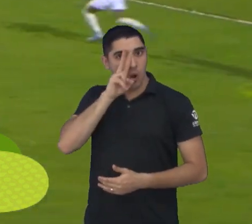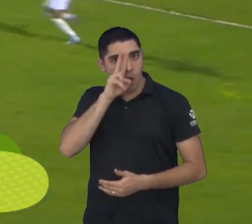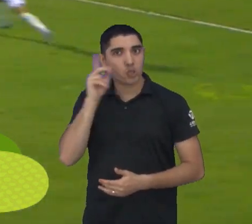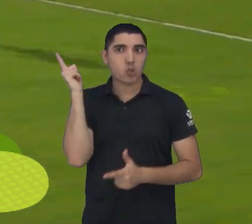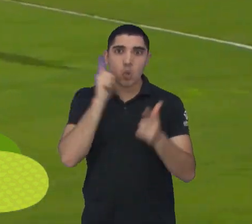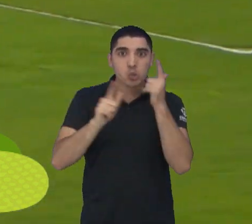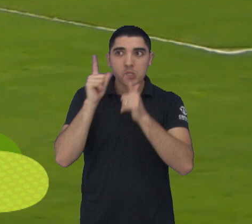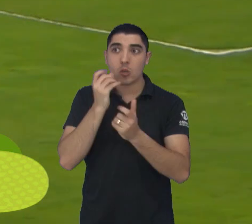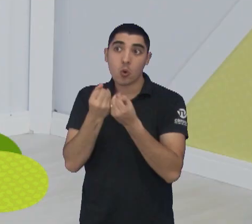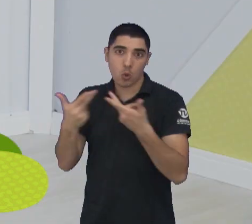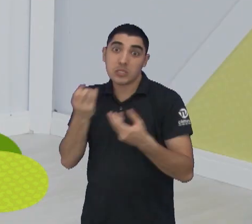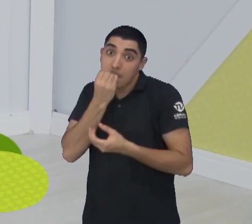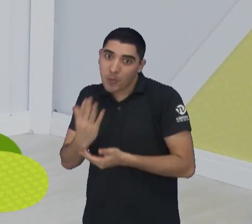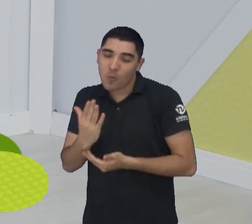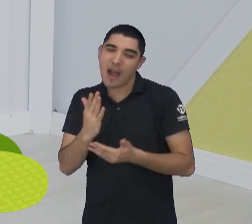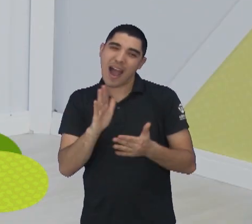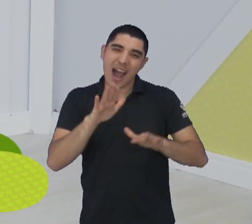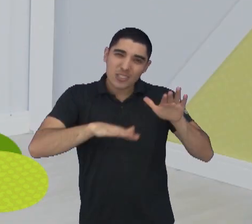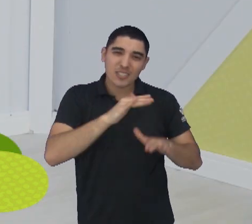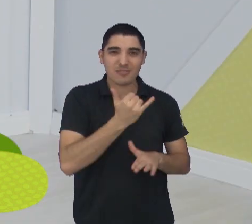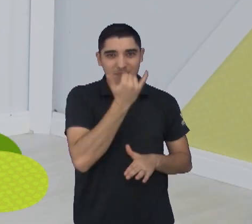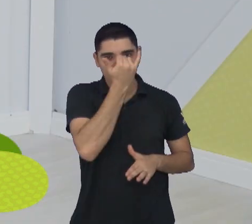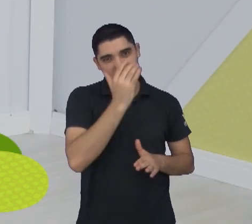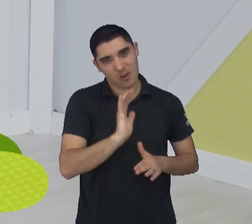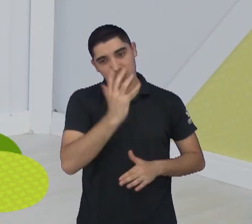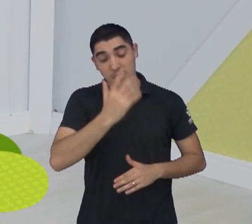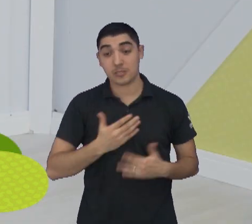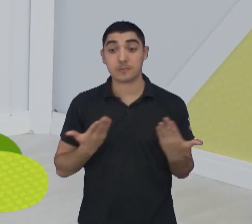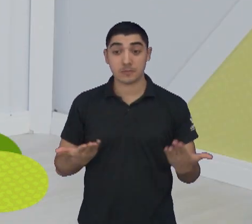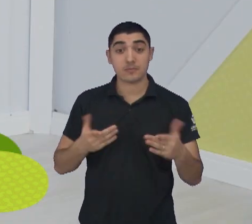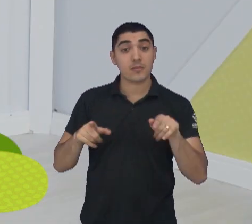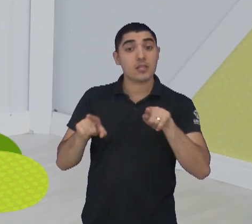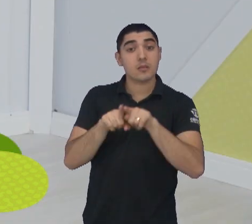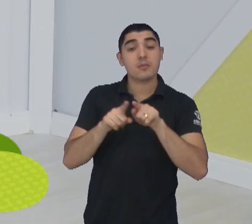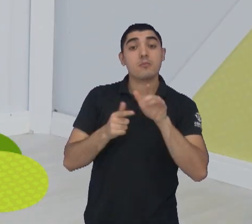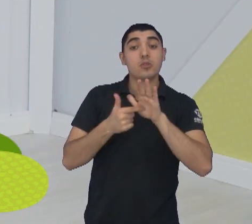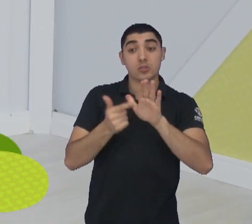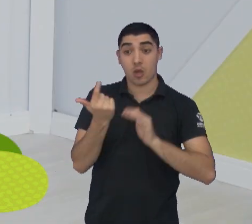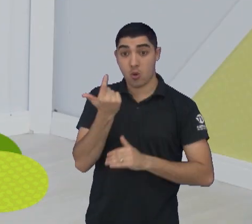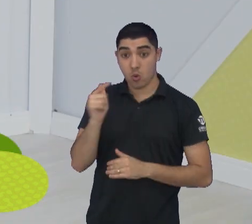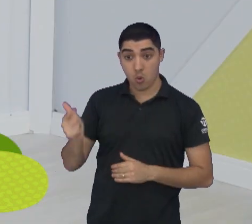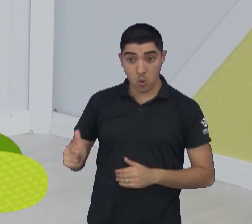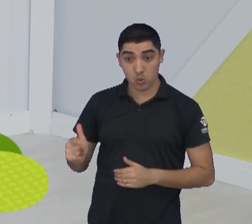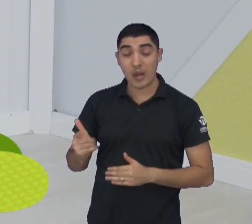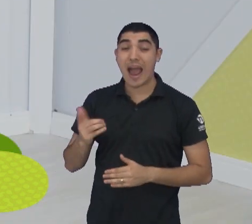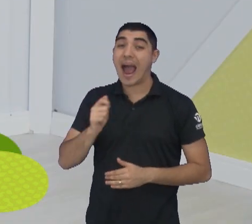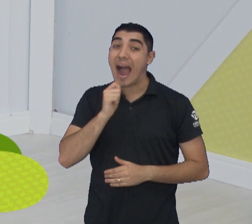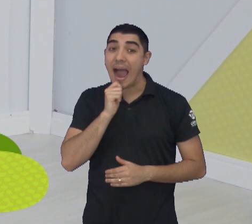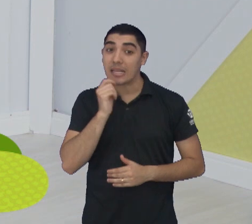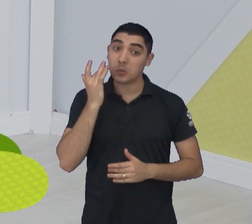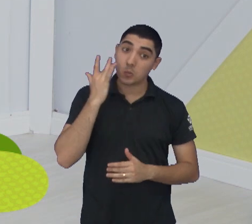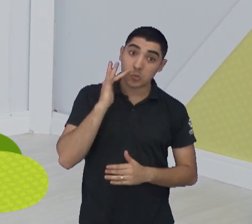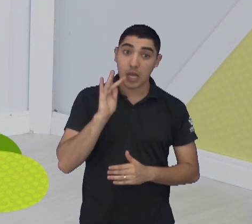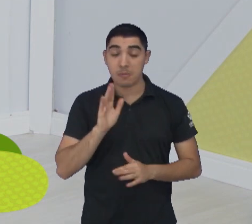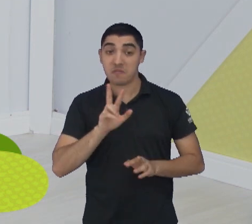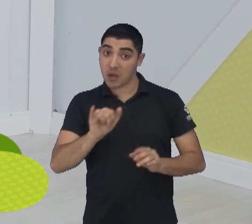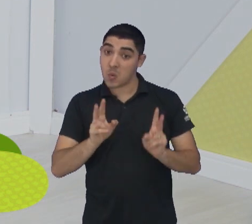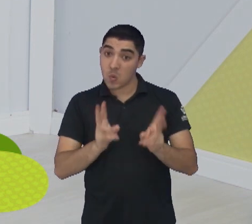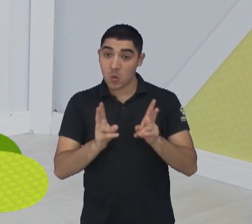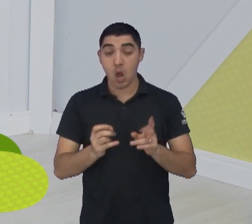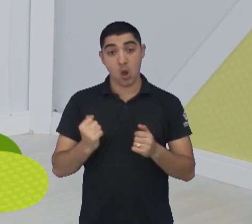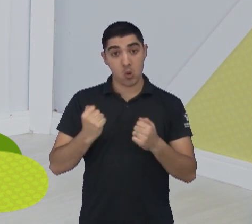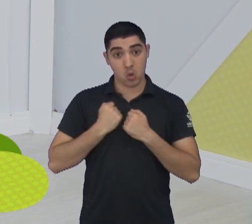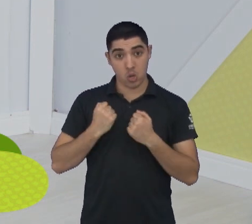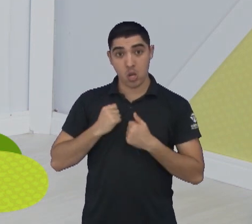na grande final. Matheus, por gentileza, coloca a segunda tela, que são justamente aqueles jogadores que estão em dúvida aí, ó, olha só, são